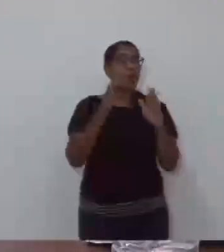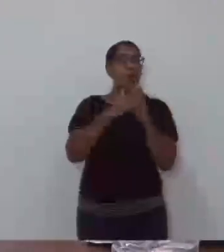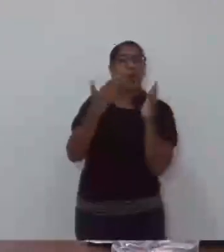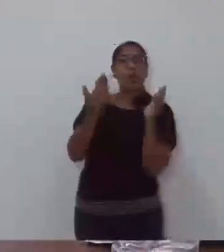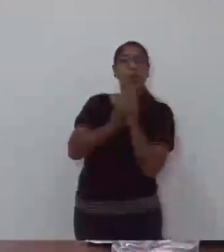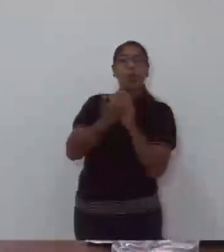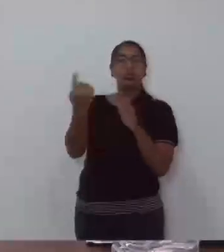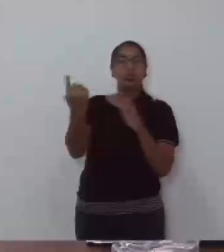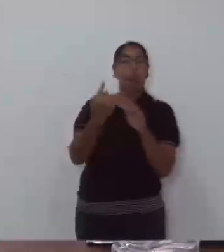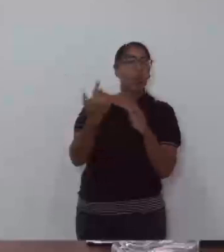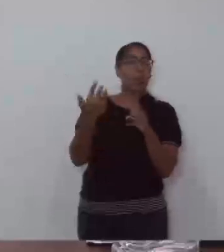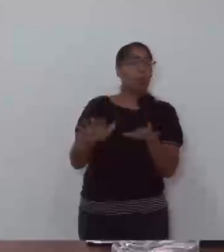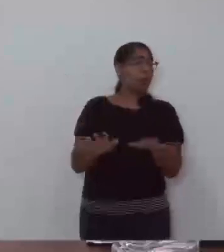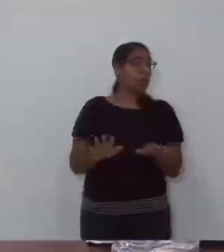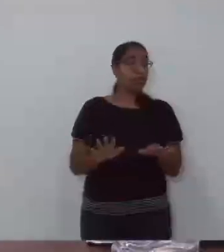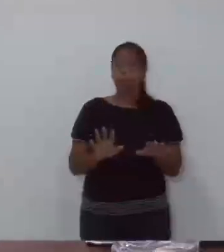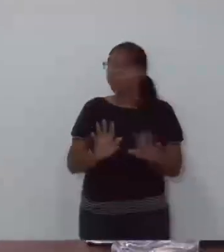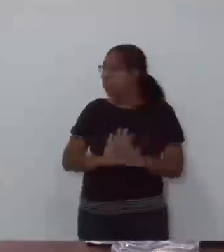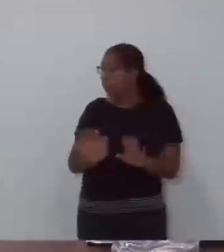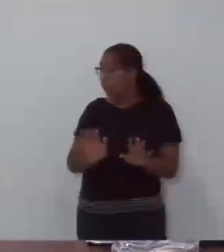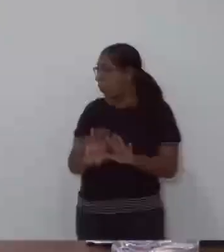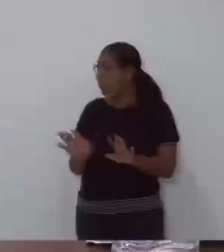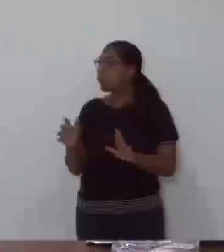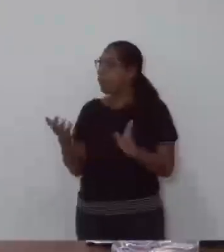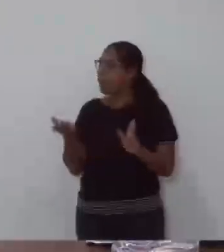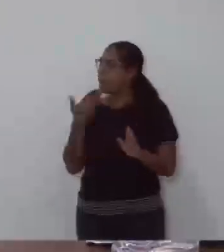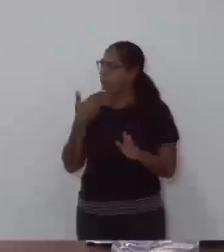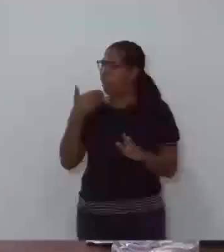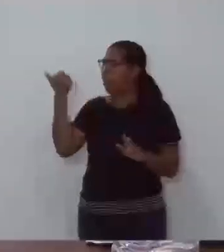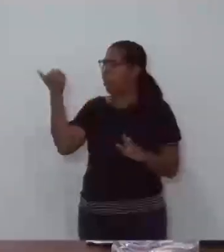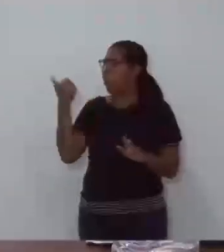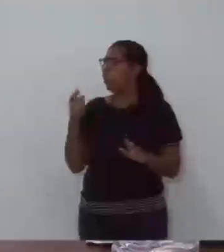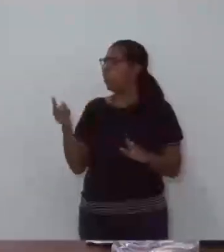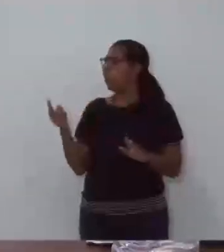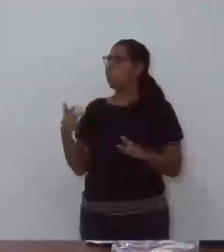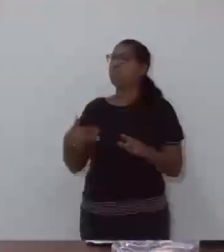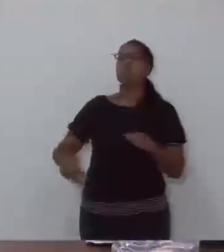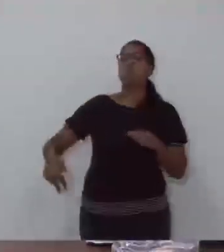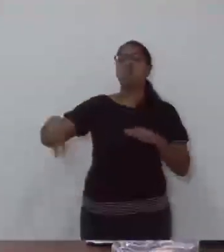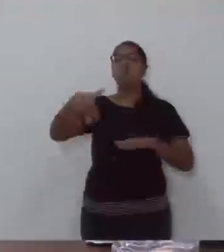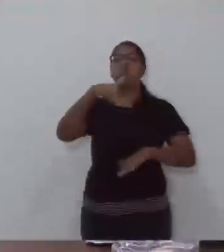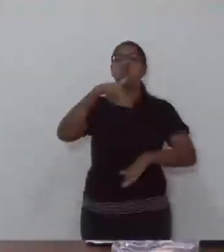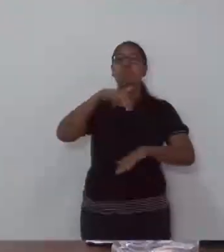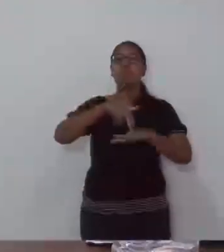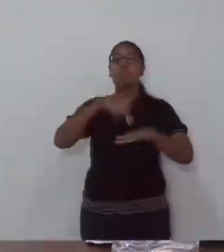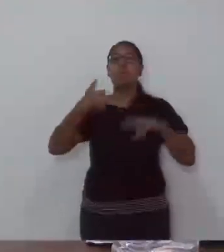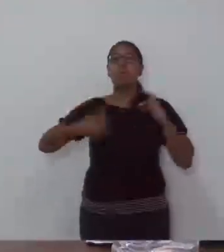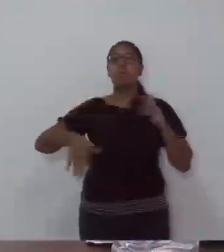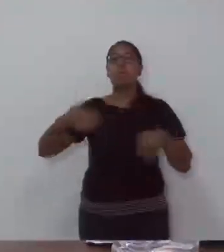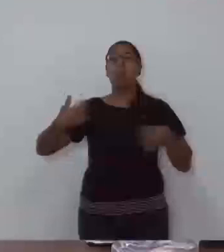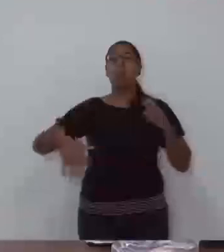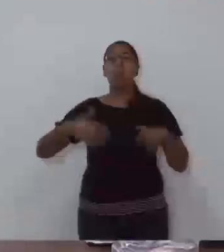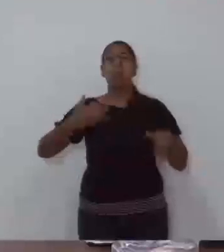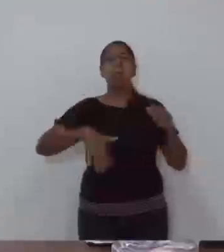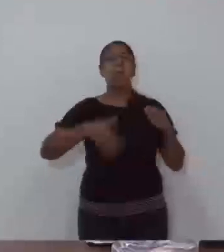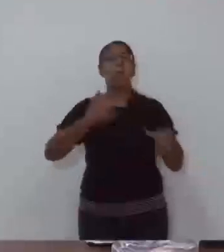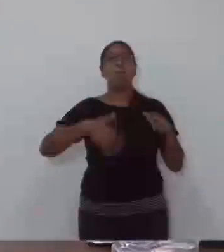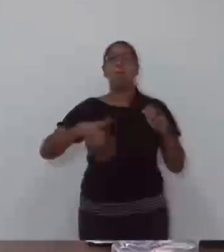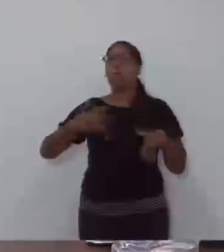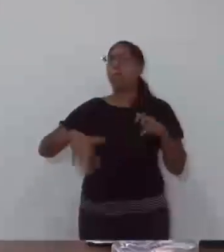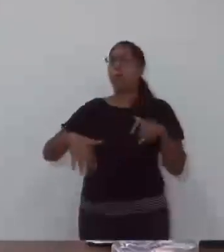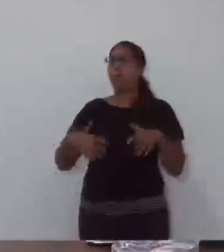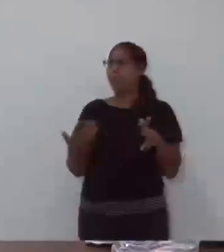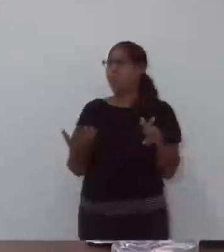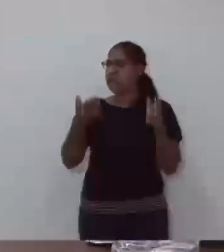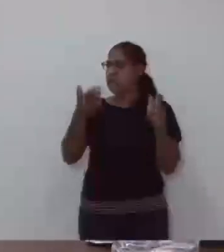escola. Muito mais respeitoso e elegante de Vossa Excelência do que chegar lá e colocar um monte de palavras na minha boca que